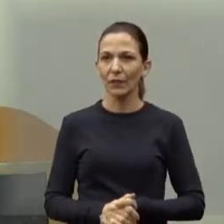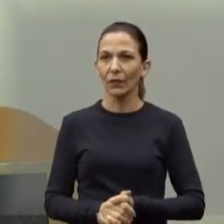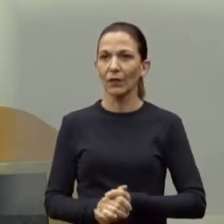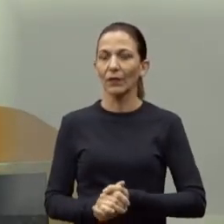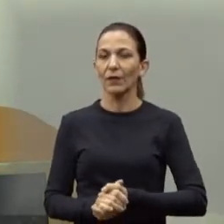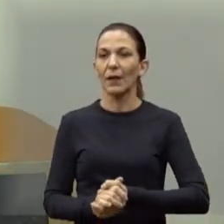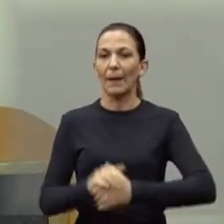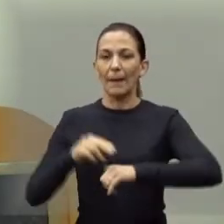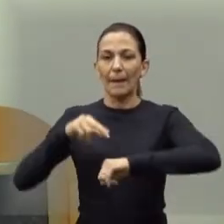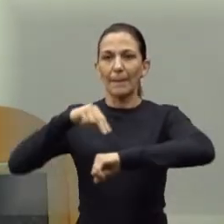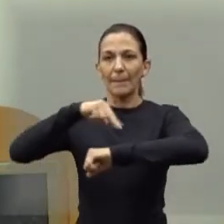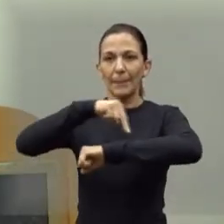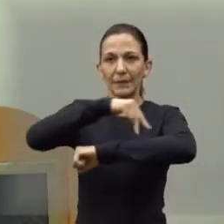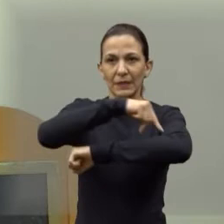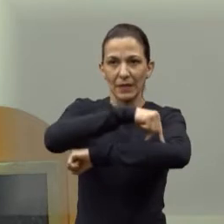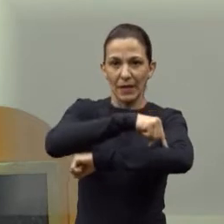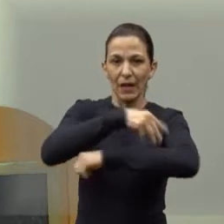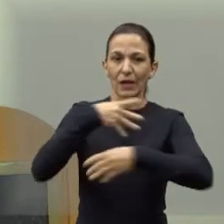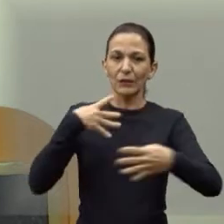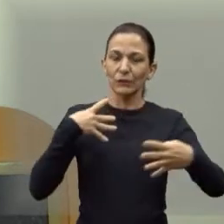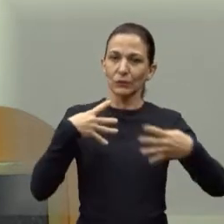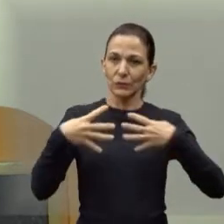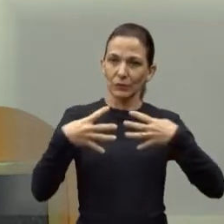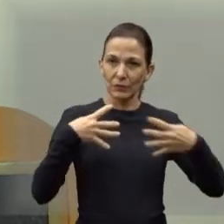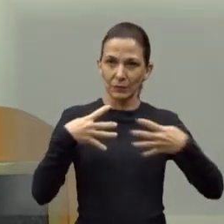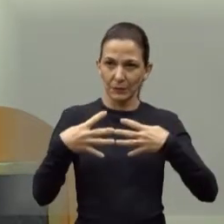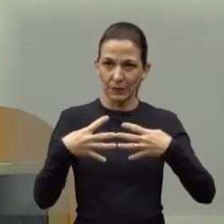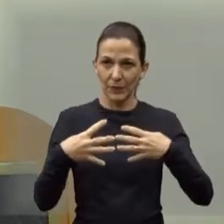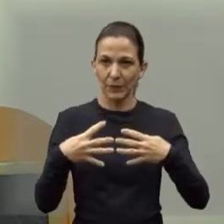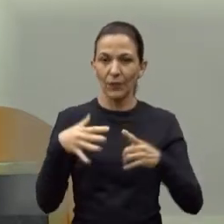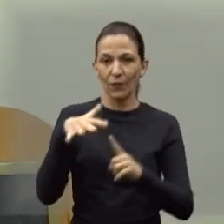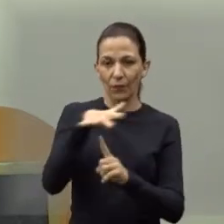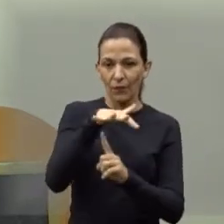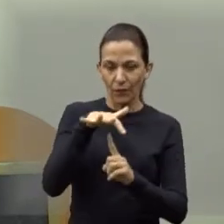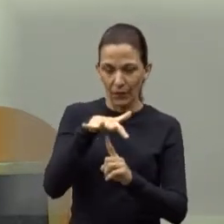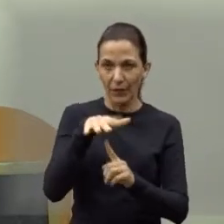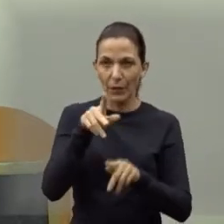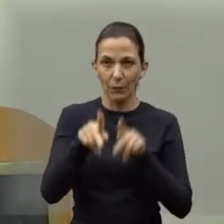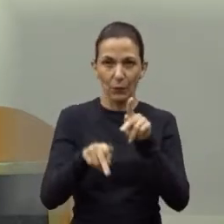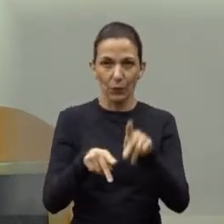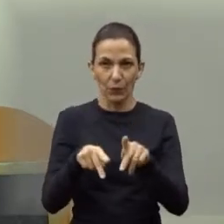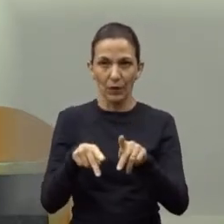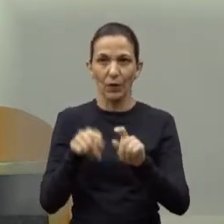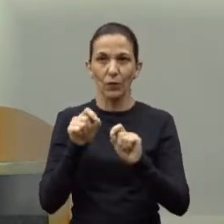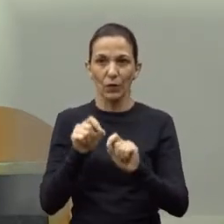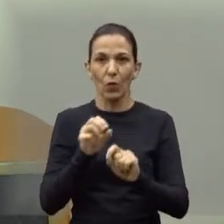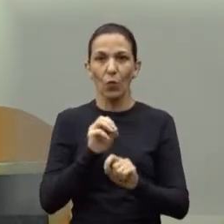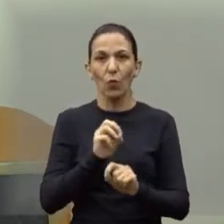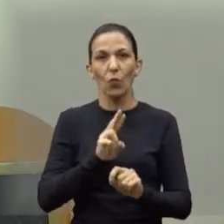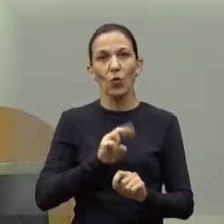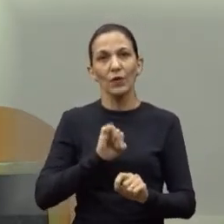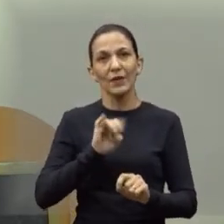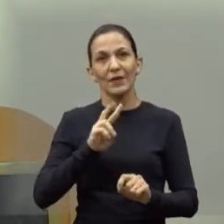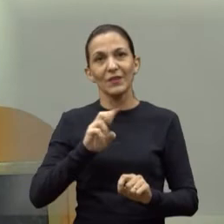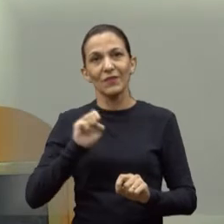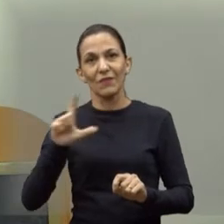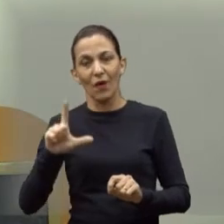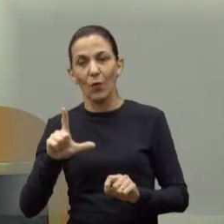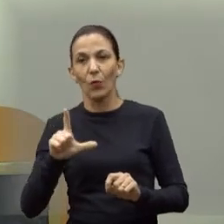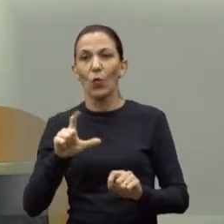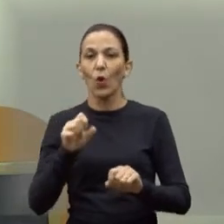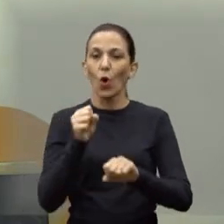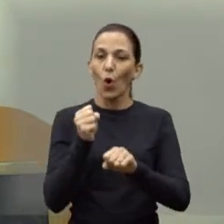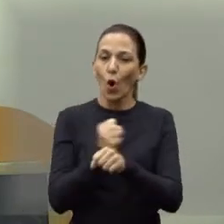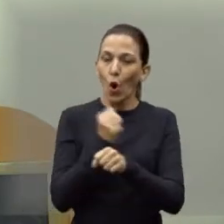Orival Ramalho. Com o objetivo de abrigar uma feira popular, a passarela Orival Ramalho passou por obras de